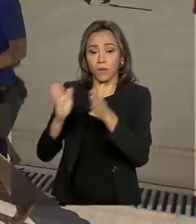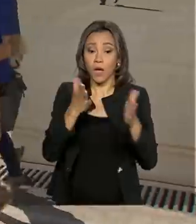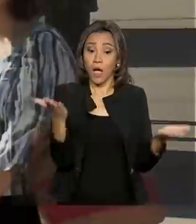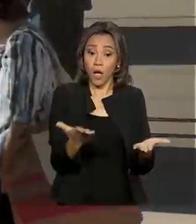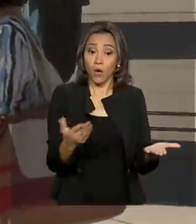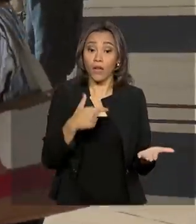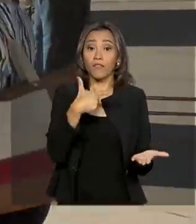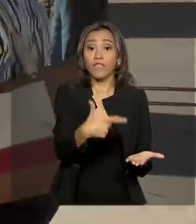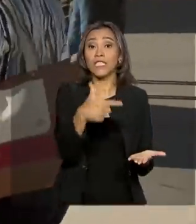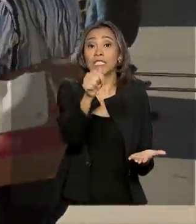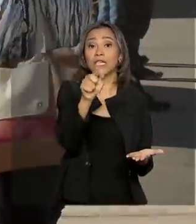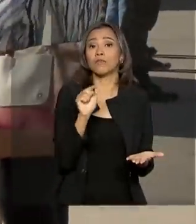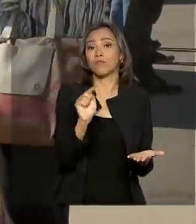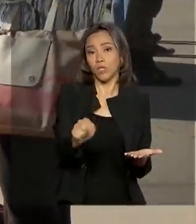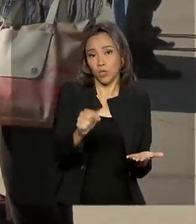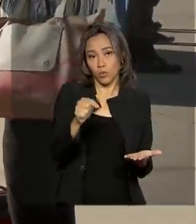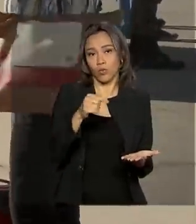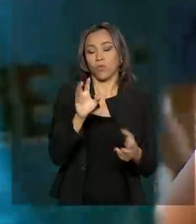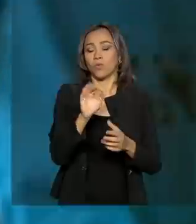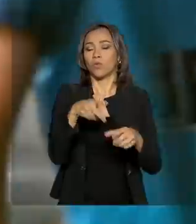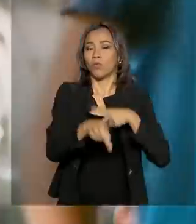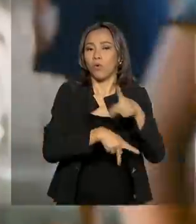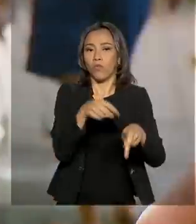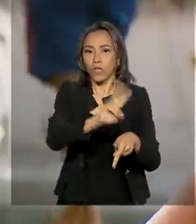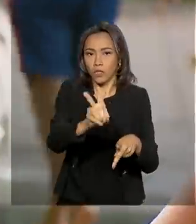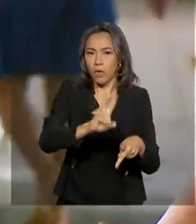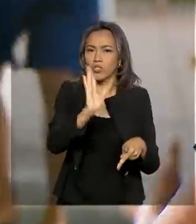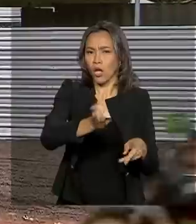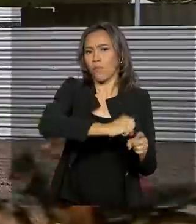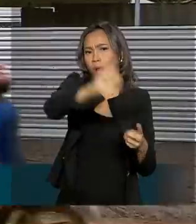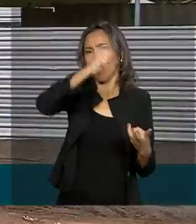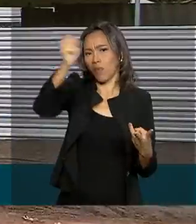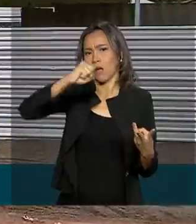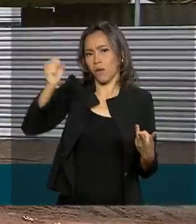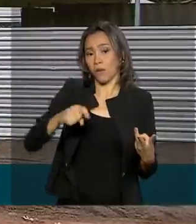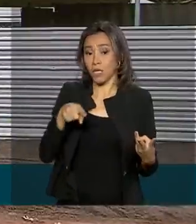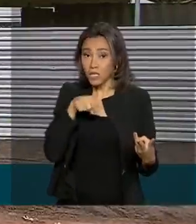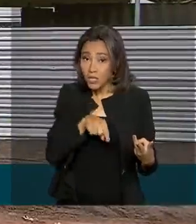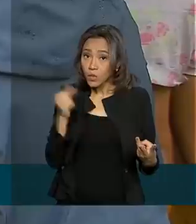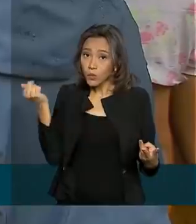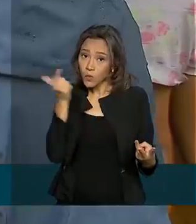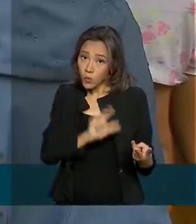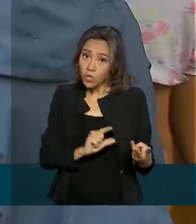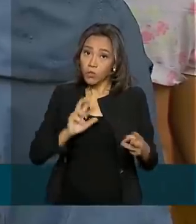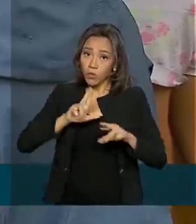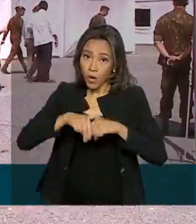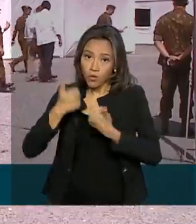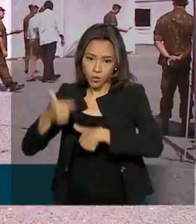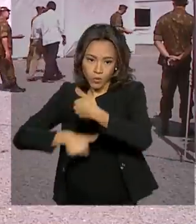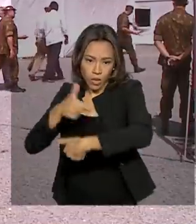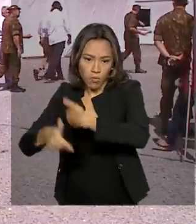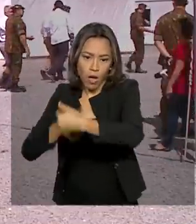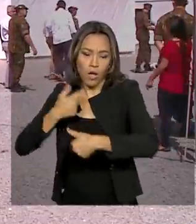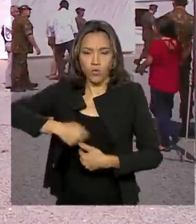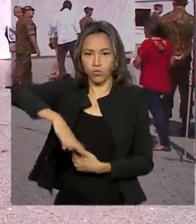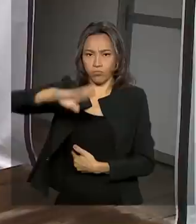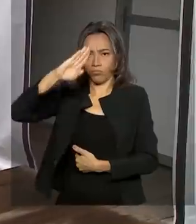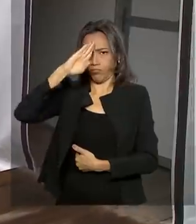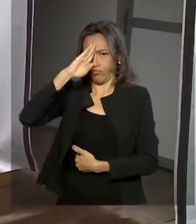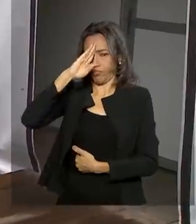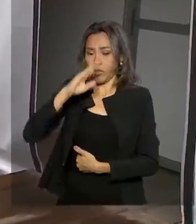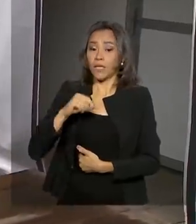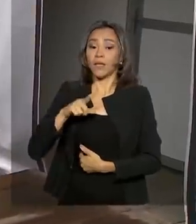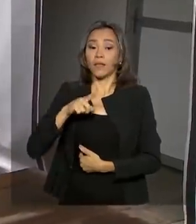interiorizados no país e esse processo ocorreu com apoio da Operação Acolhida. O trabalho reúne esforços de